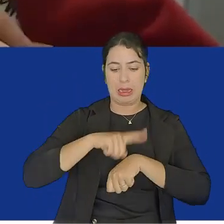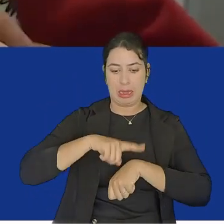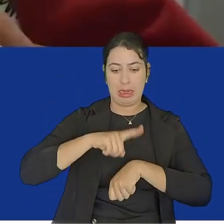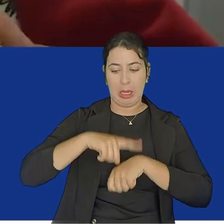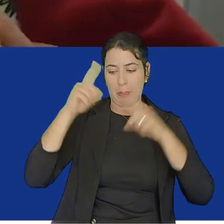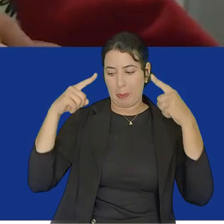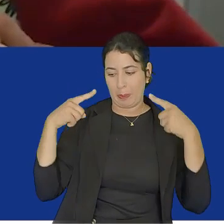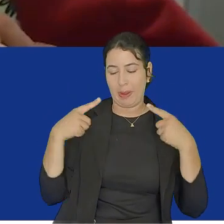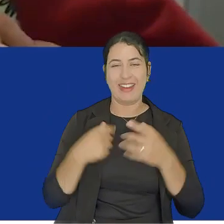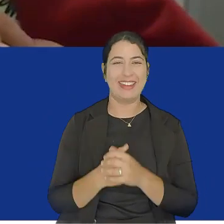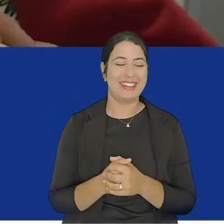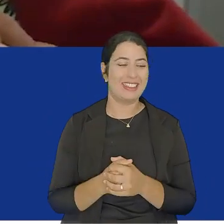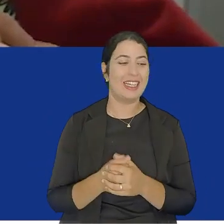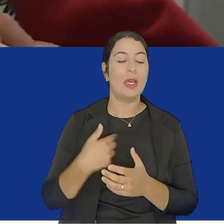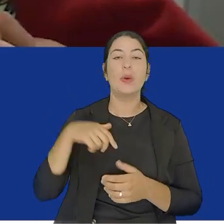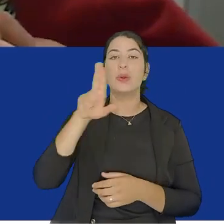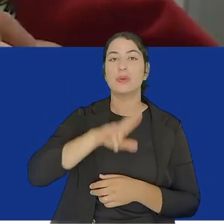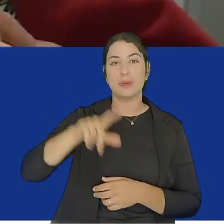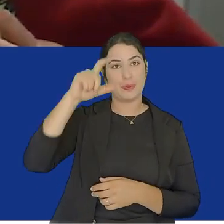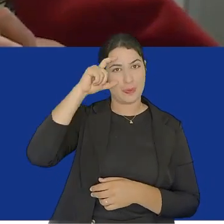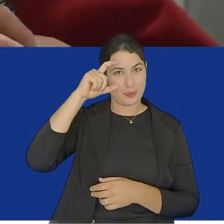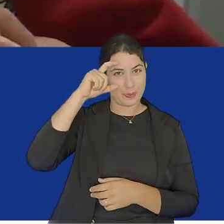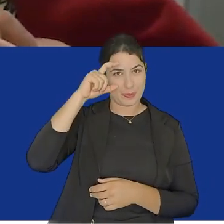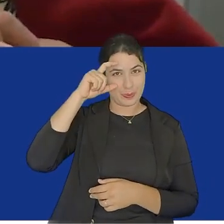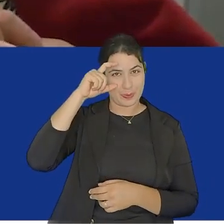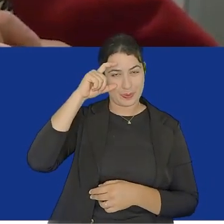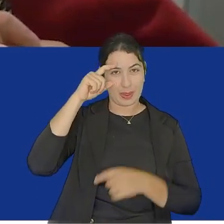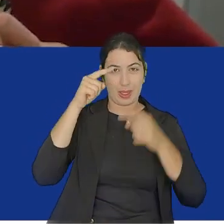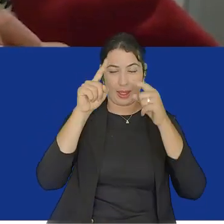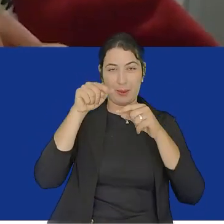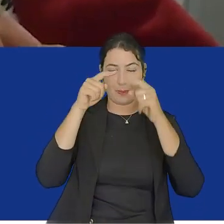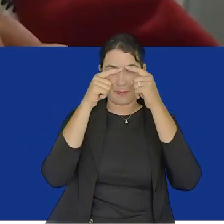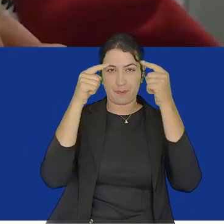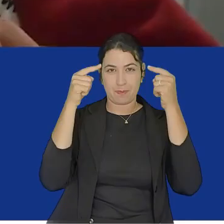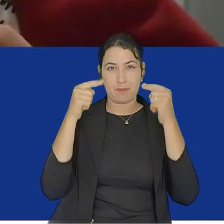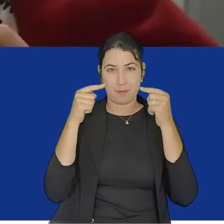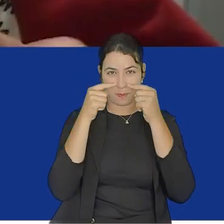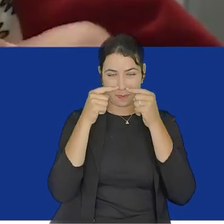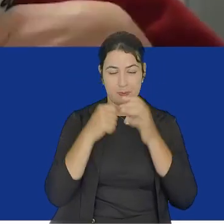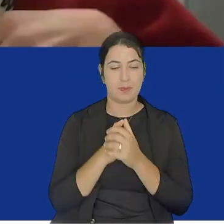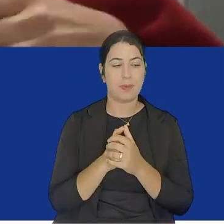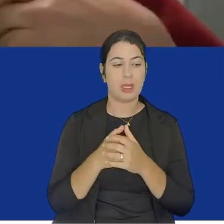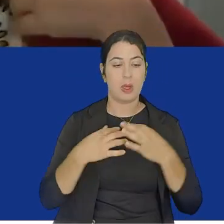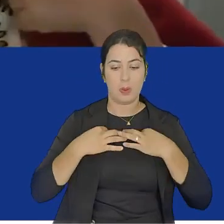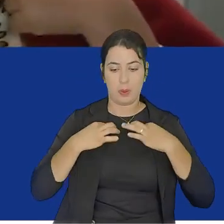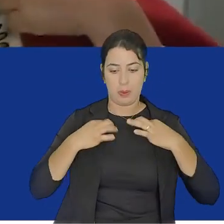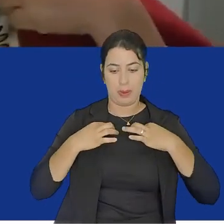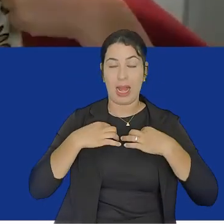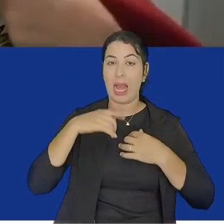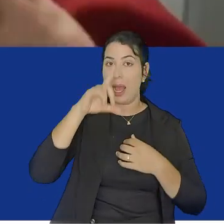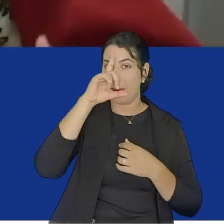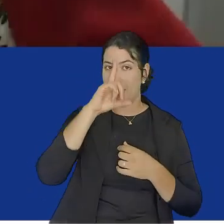Eu estou também usando óculos de armação quadrada, eu estou com uma blusa amarela com umas